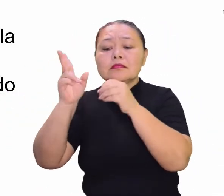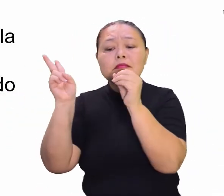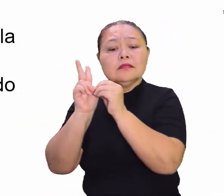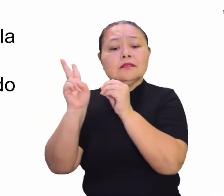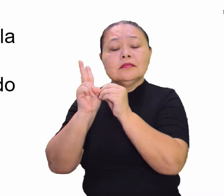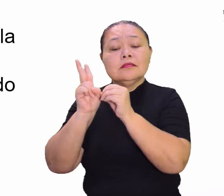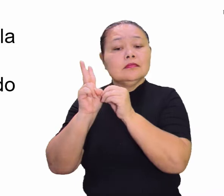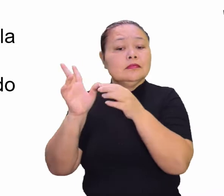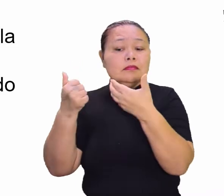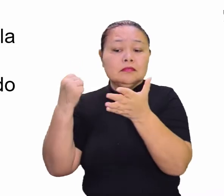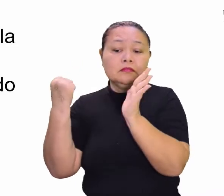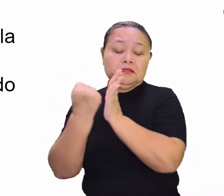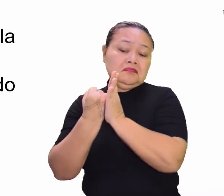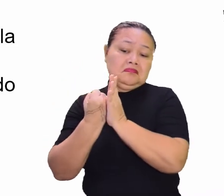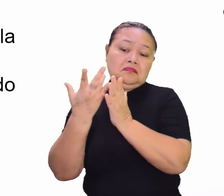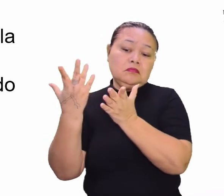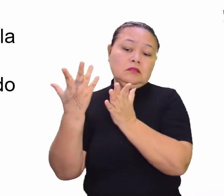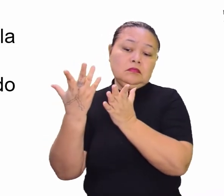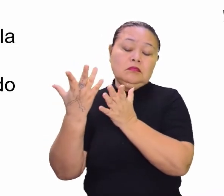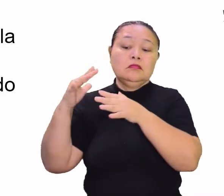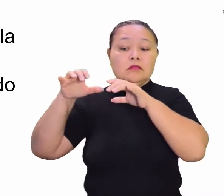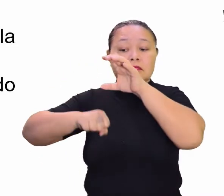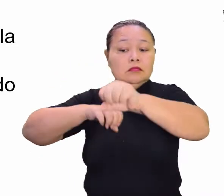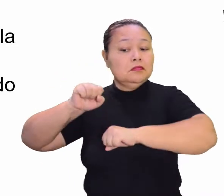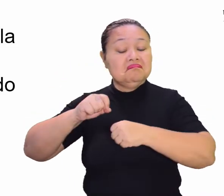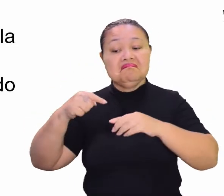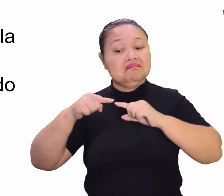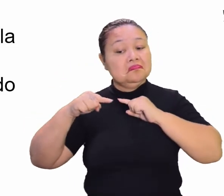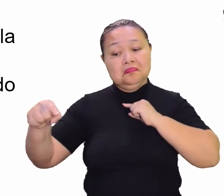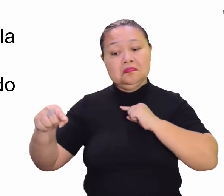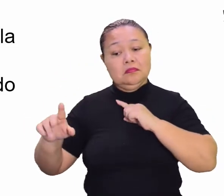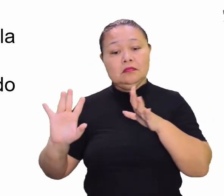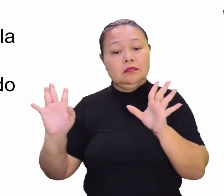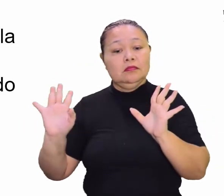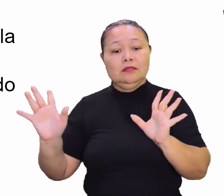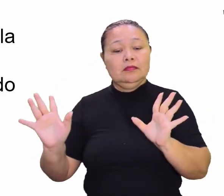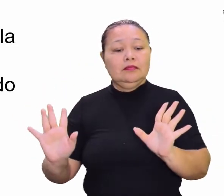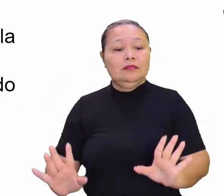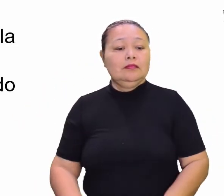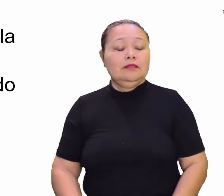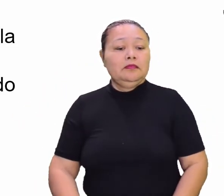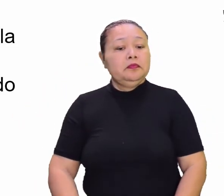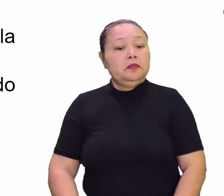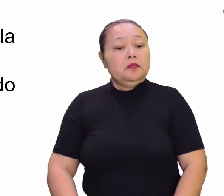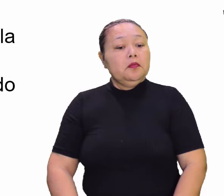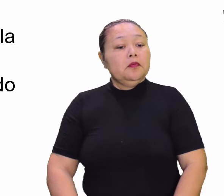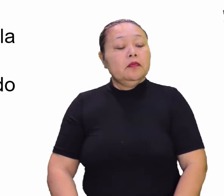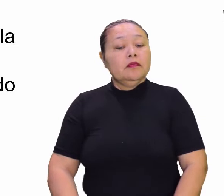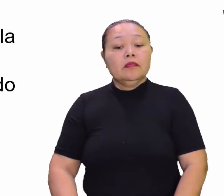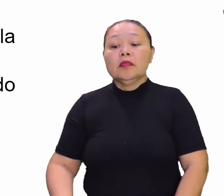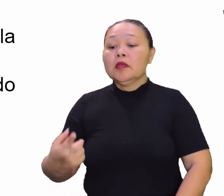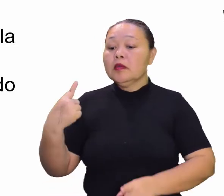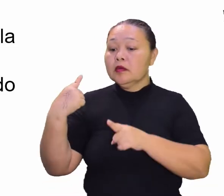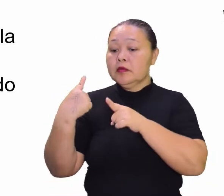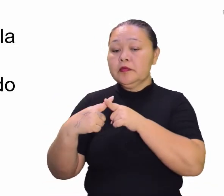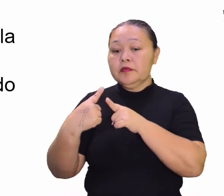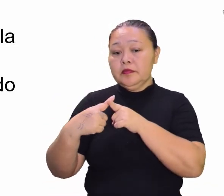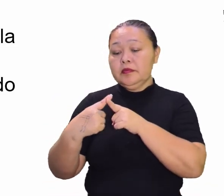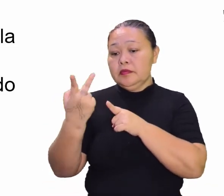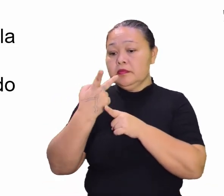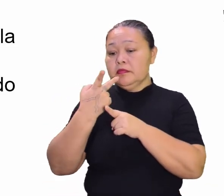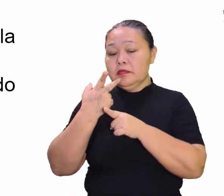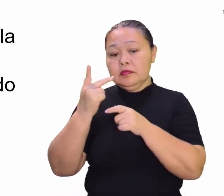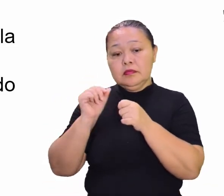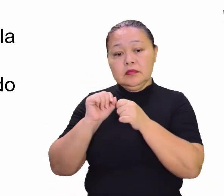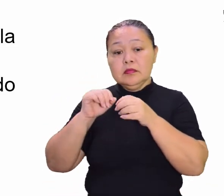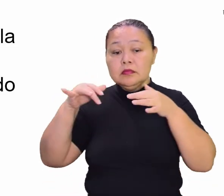falando Justamente. do marco socioeconômico da Tem colonização nada de a ver, né? exploração, não faz sentido. Até Nesse porque, contexto. e aí fala de